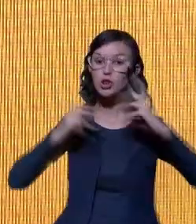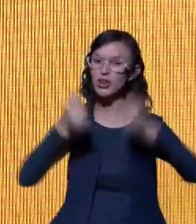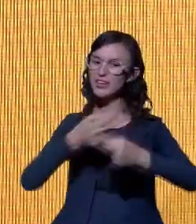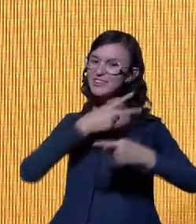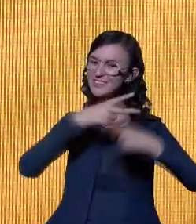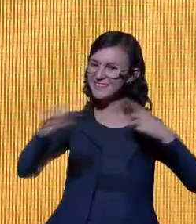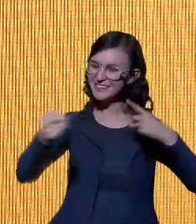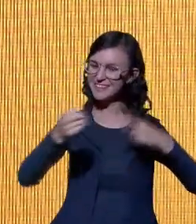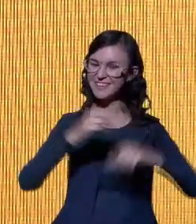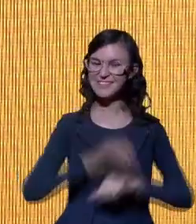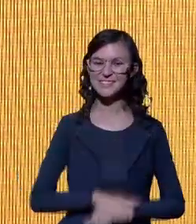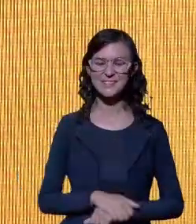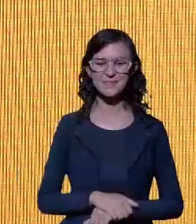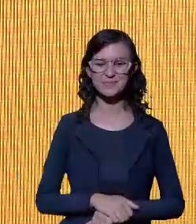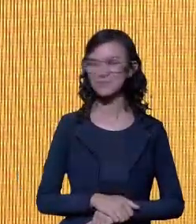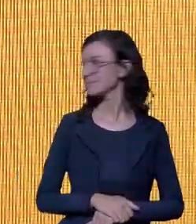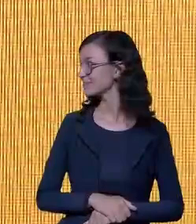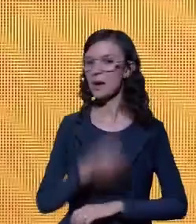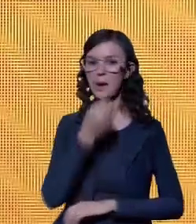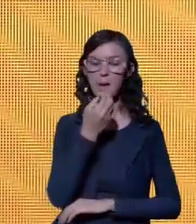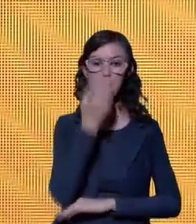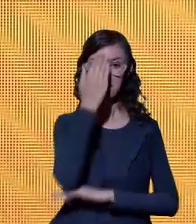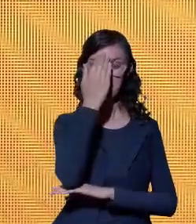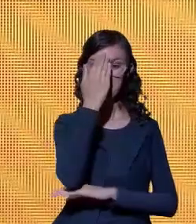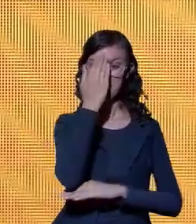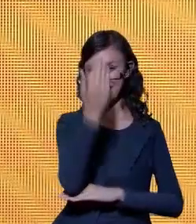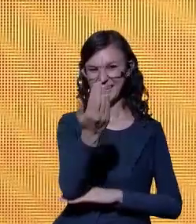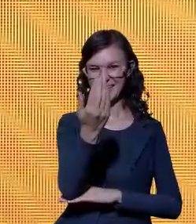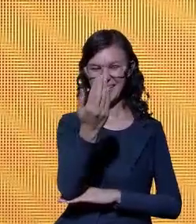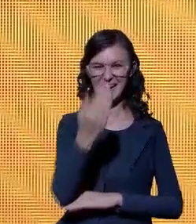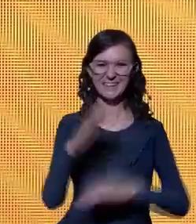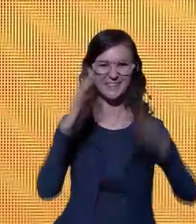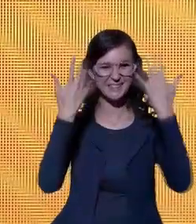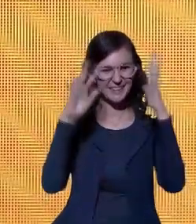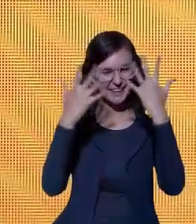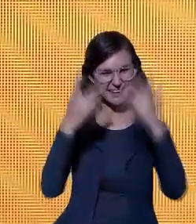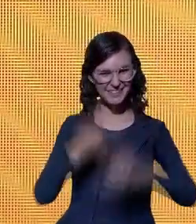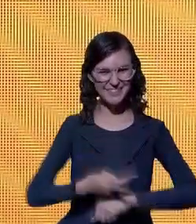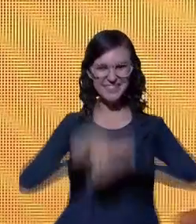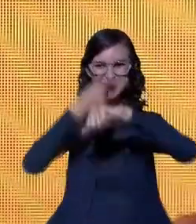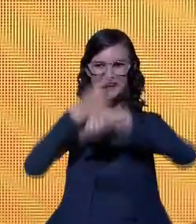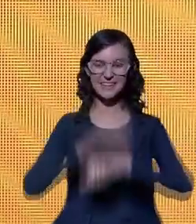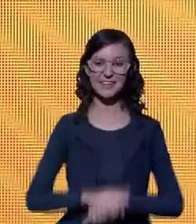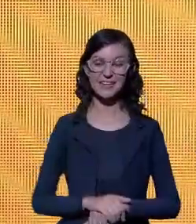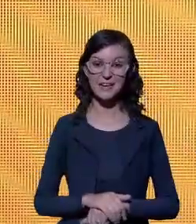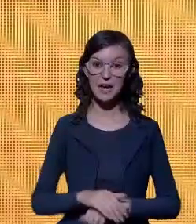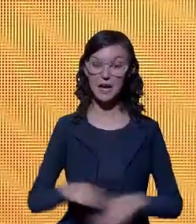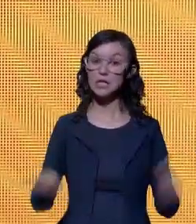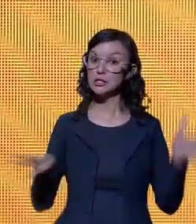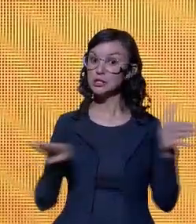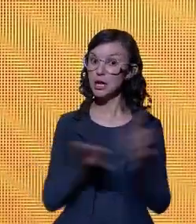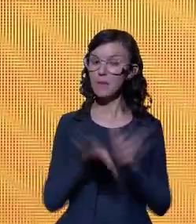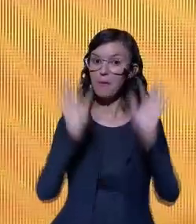vencedores. Muito obrigada, então, e parabéns aos premiados. Chegamos ao